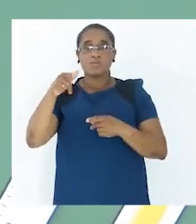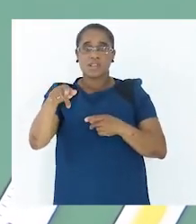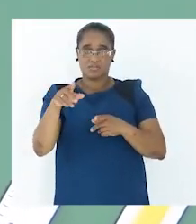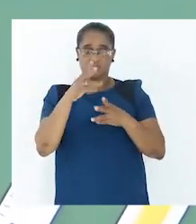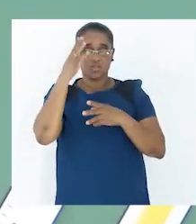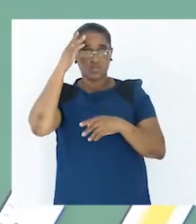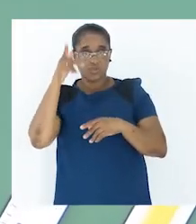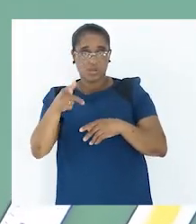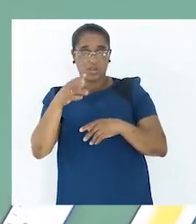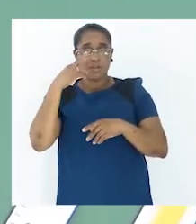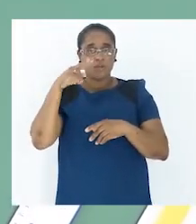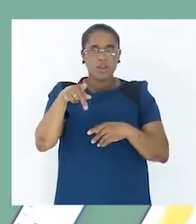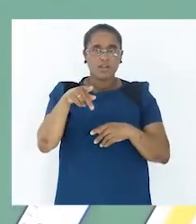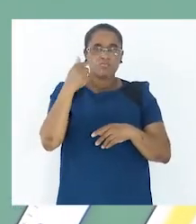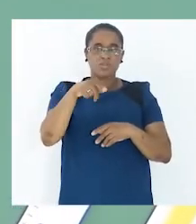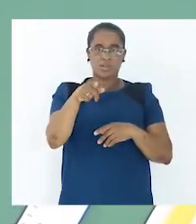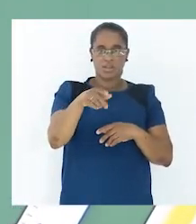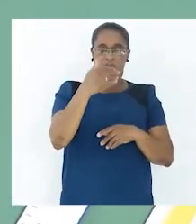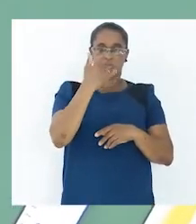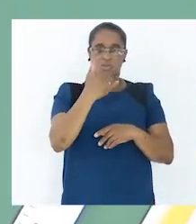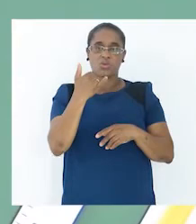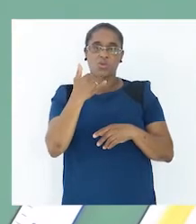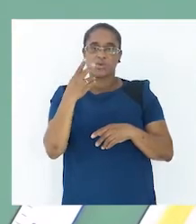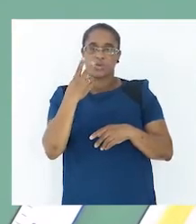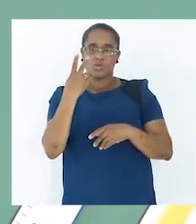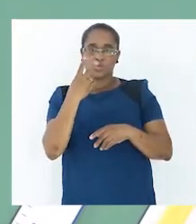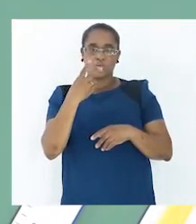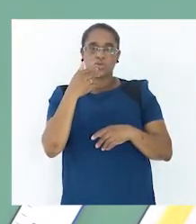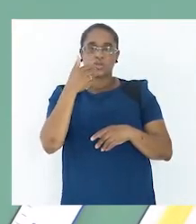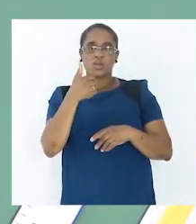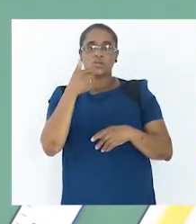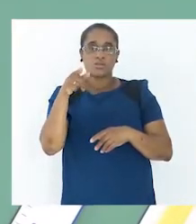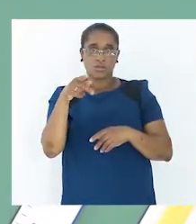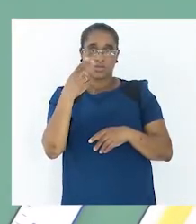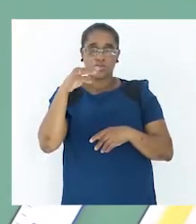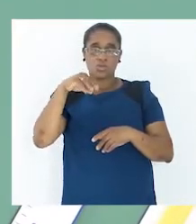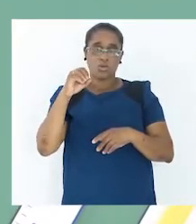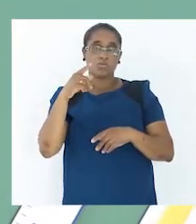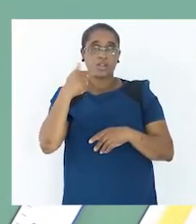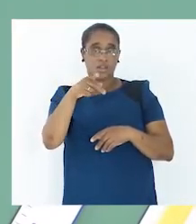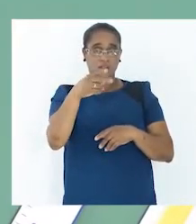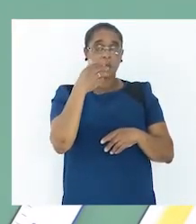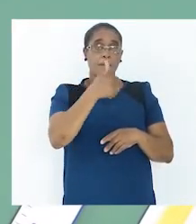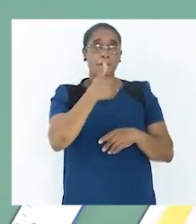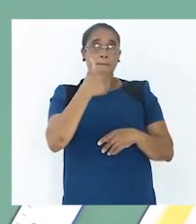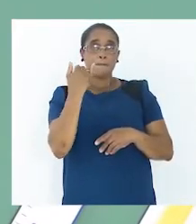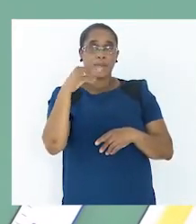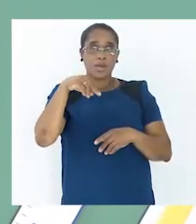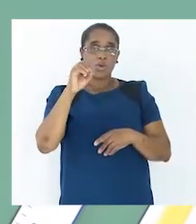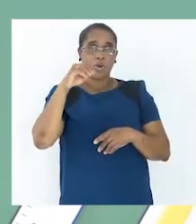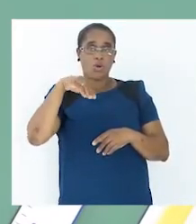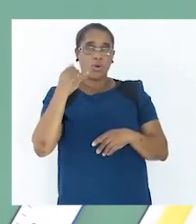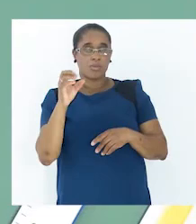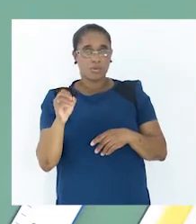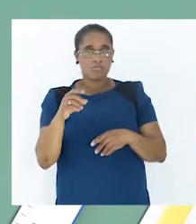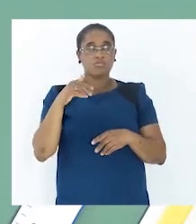aqui com dois monómios, portanto estamos com um binómio que está elevado ao quadrado. Então eu posso logo a partir de dizer